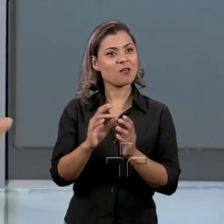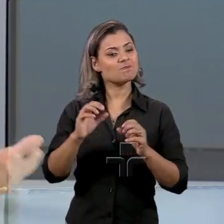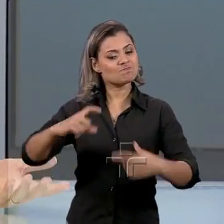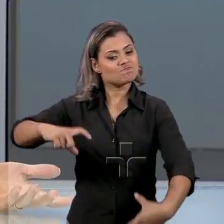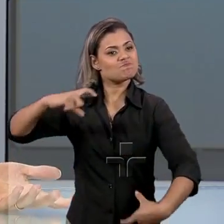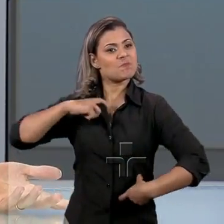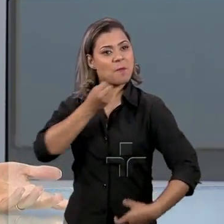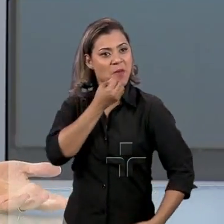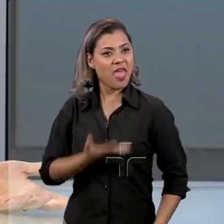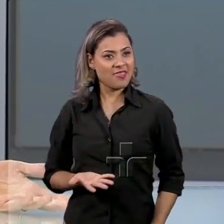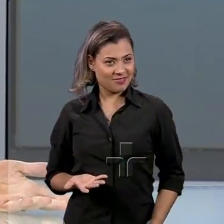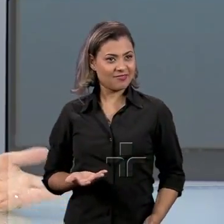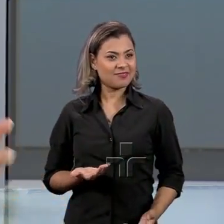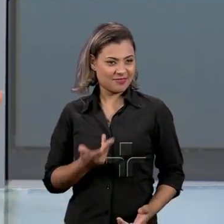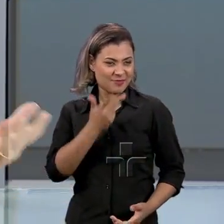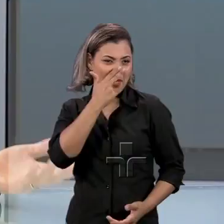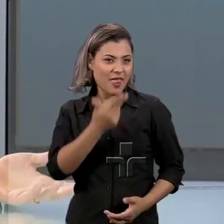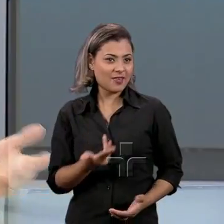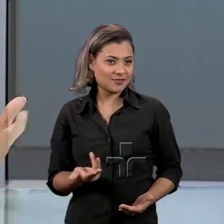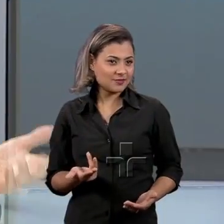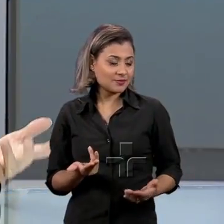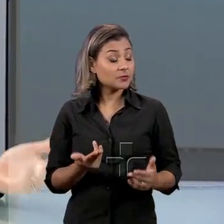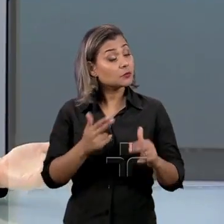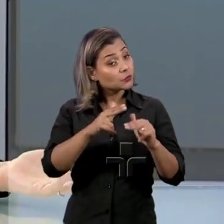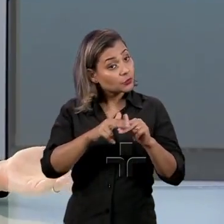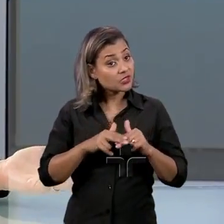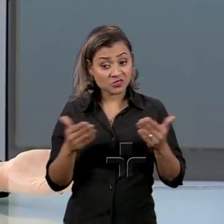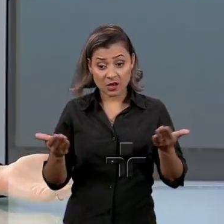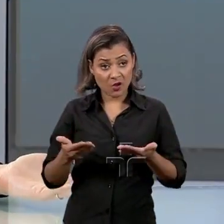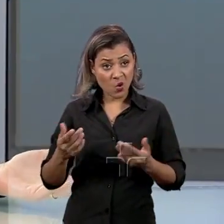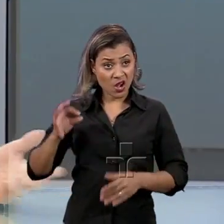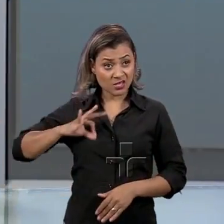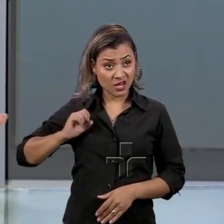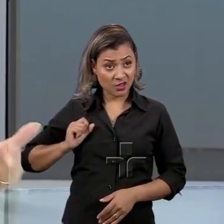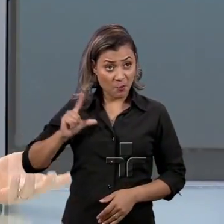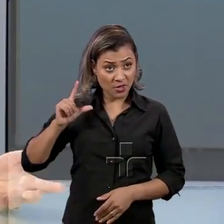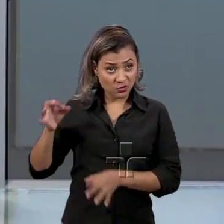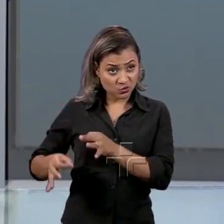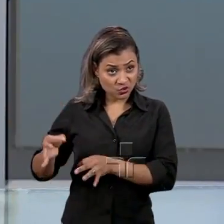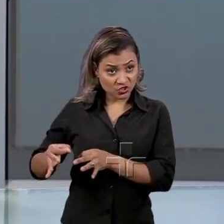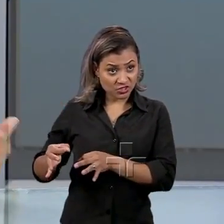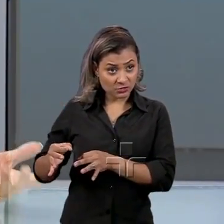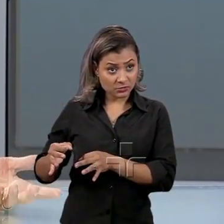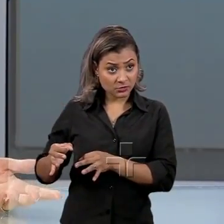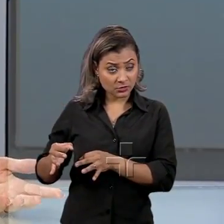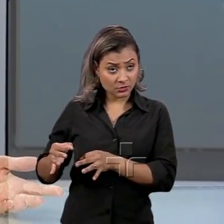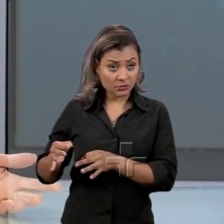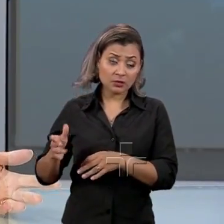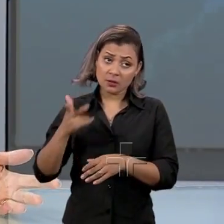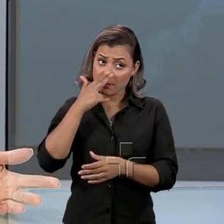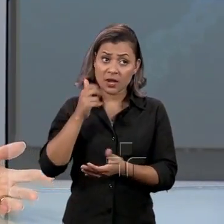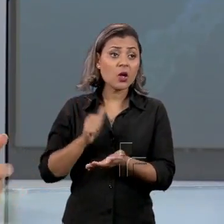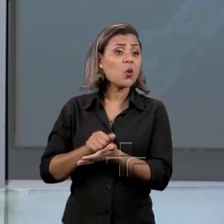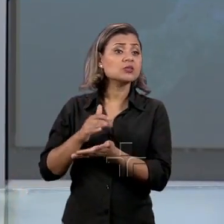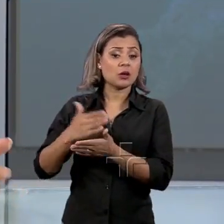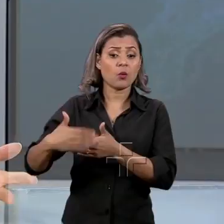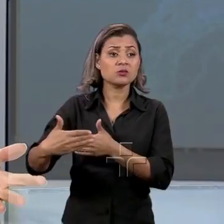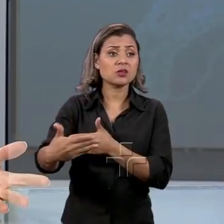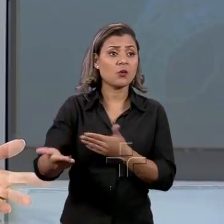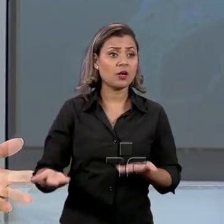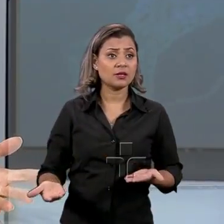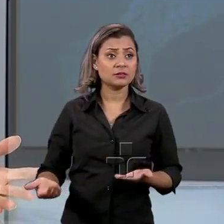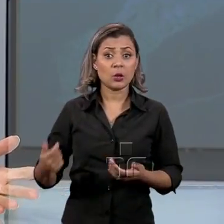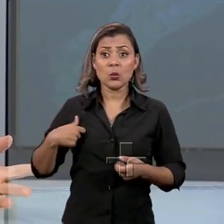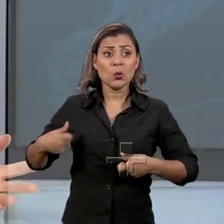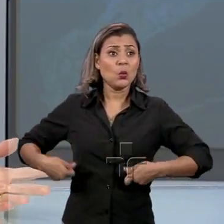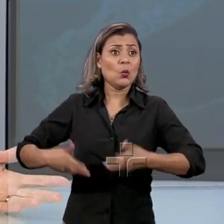tempo. Concede, né, vê um aumento desses em cascata com as consequências, né, milionárias